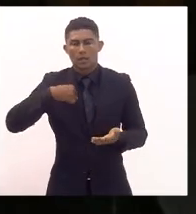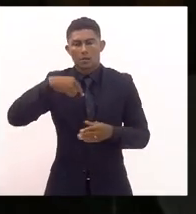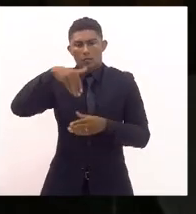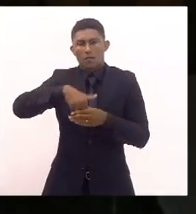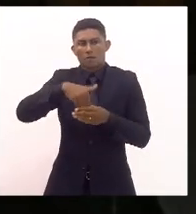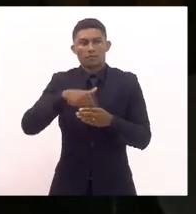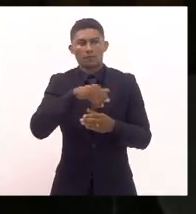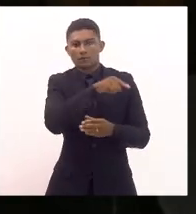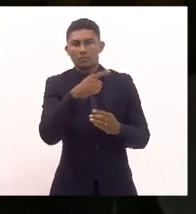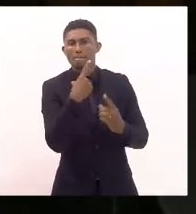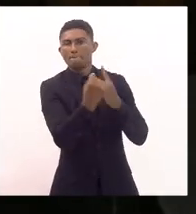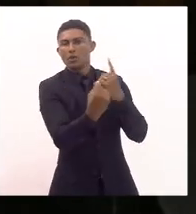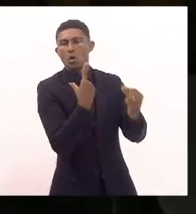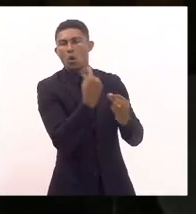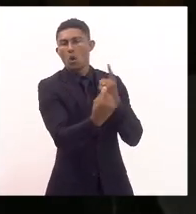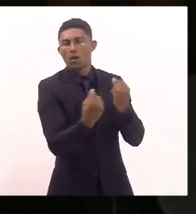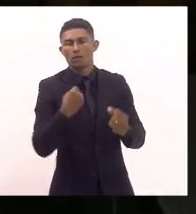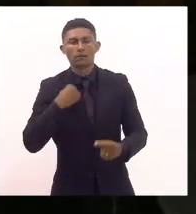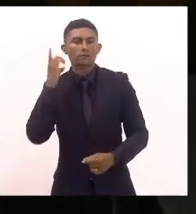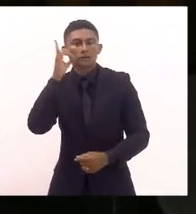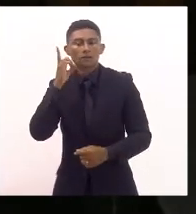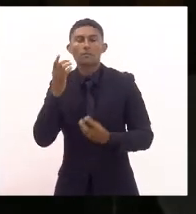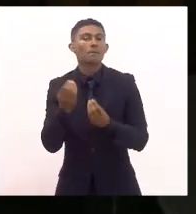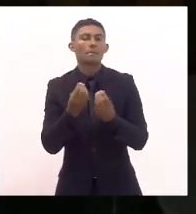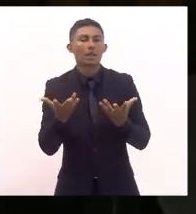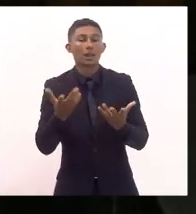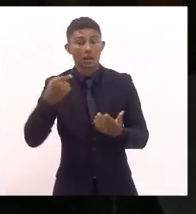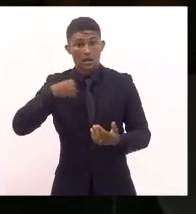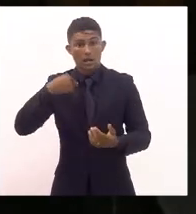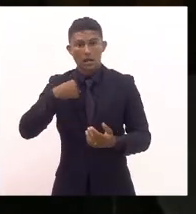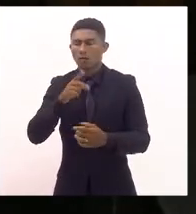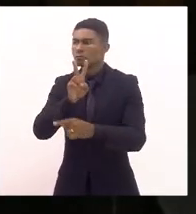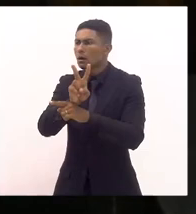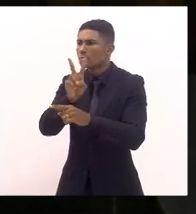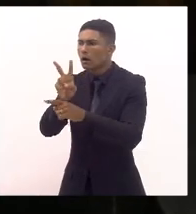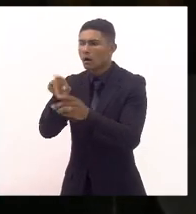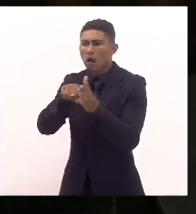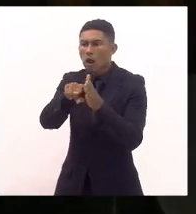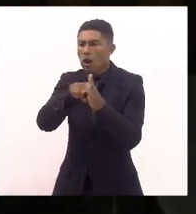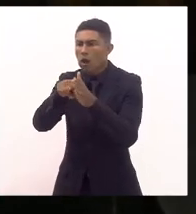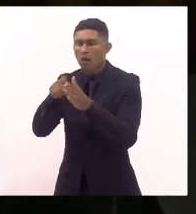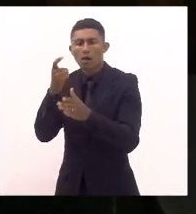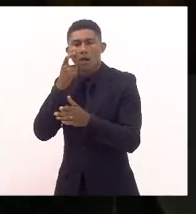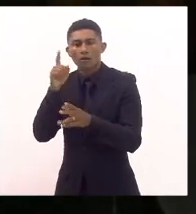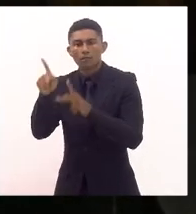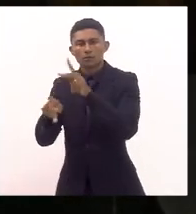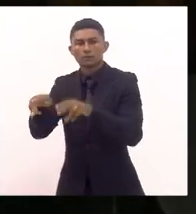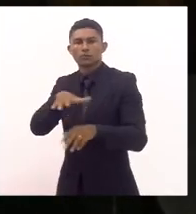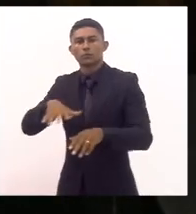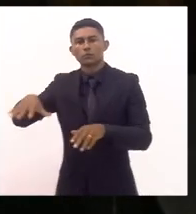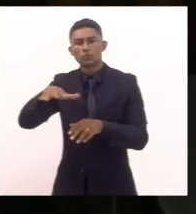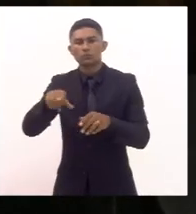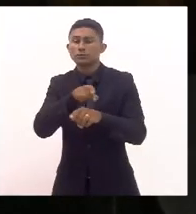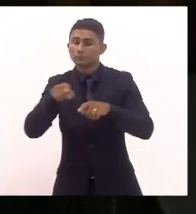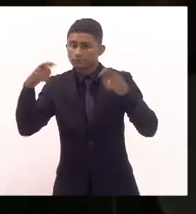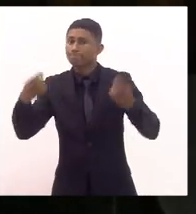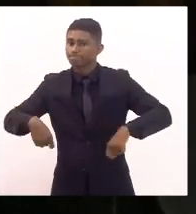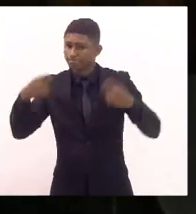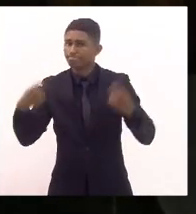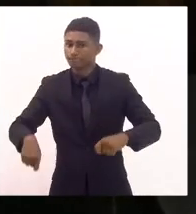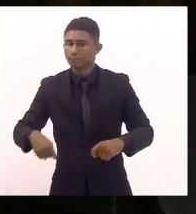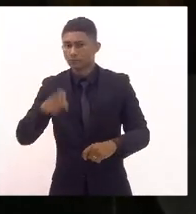isso foi eleito pelo povo para fiscalizar e faz tem que a população o atendimento de excelência